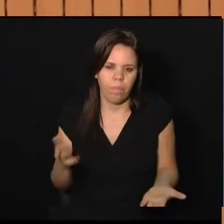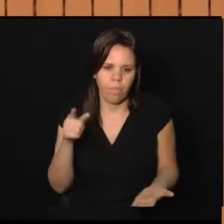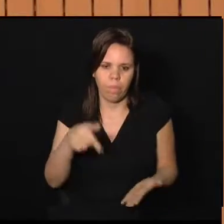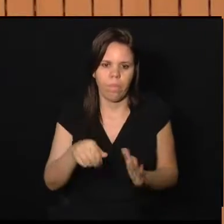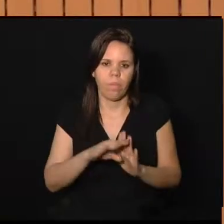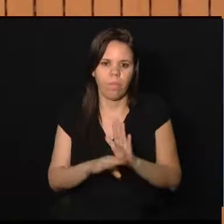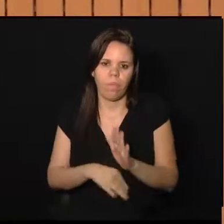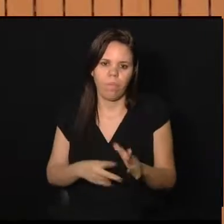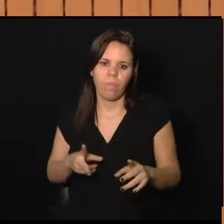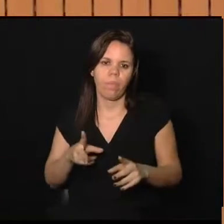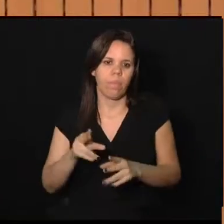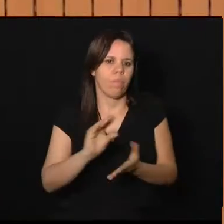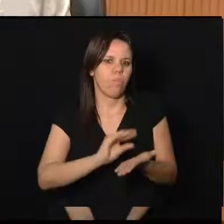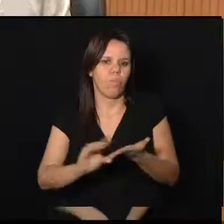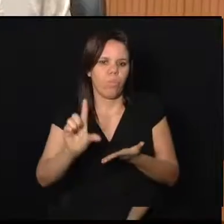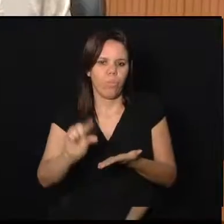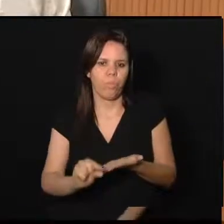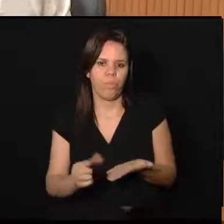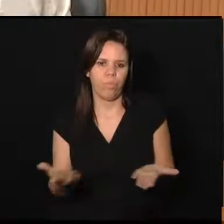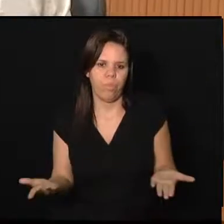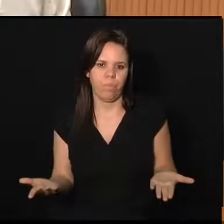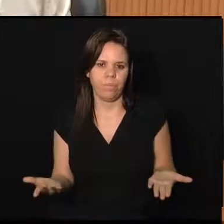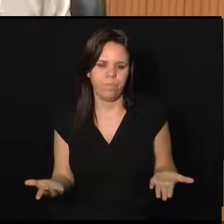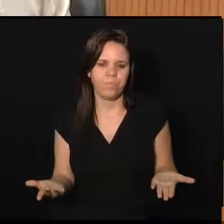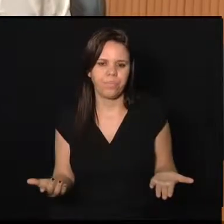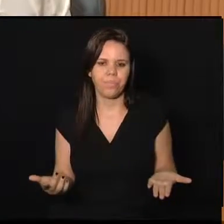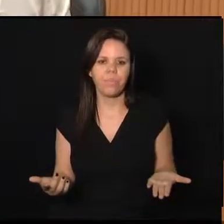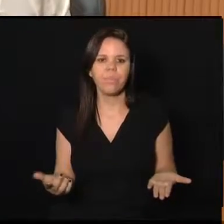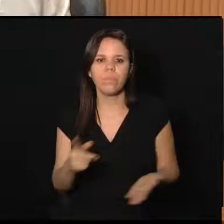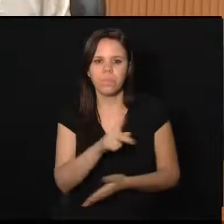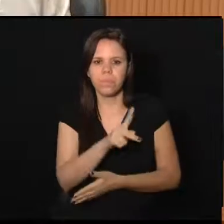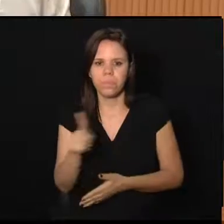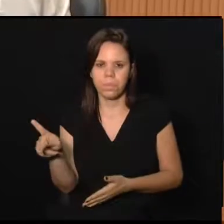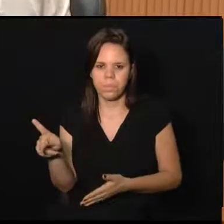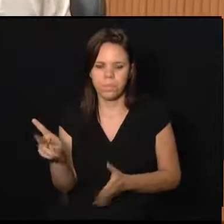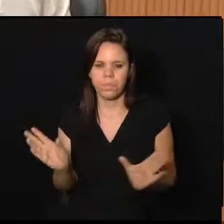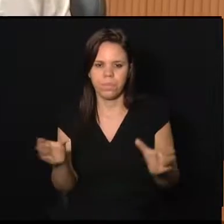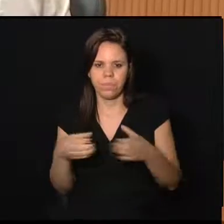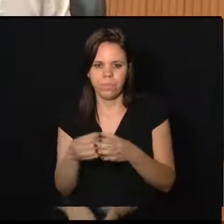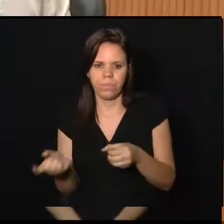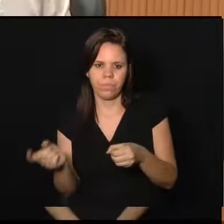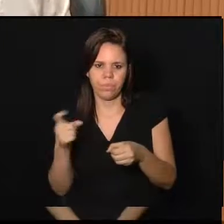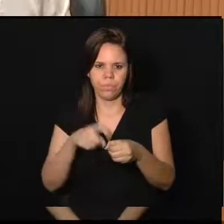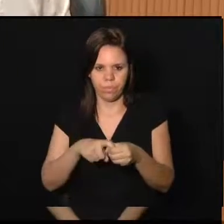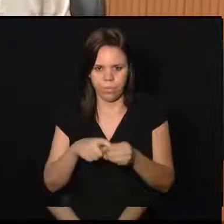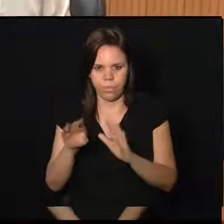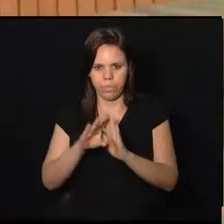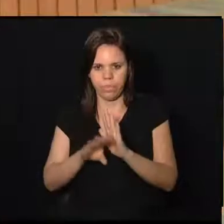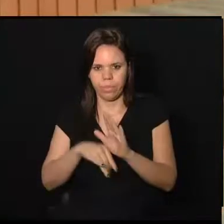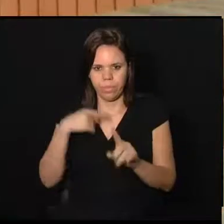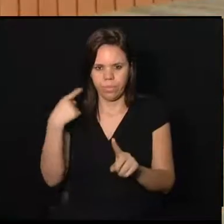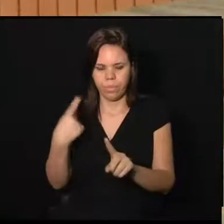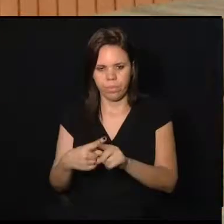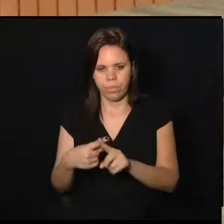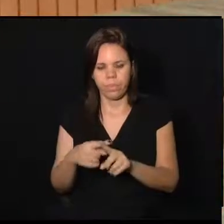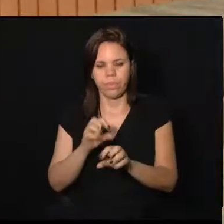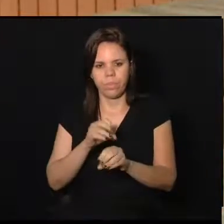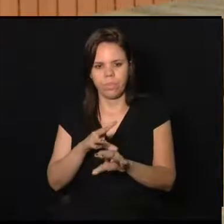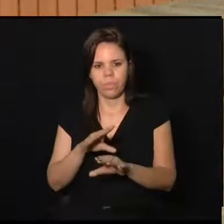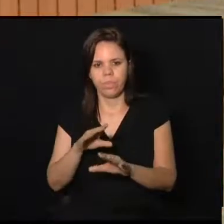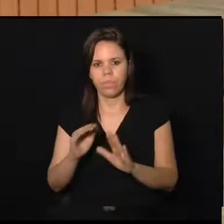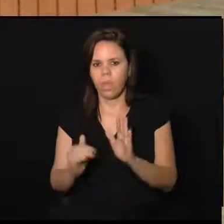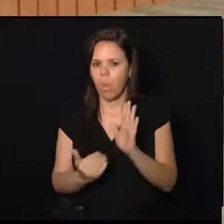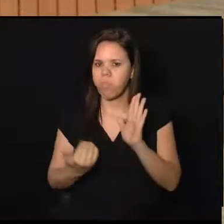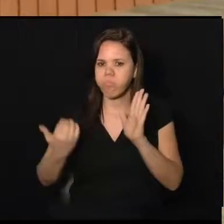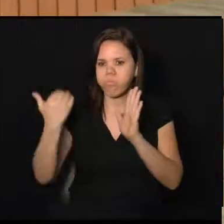o recurso ou reduz, né? Segundo o presidente da comissão, a volta do programa Mais Educação vai complementar a grade